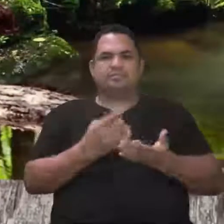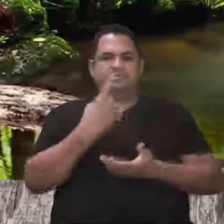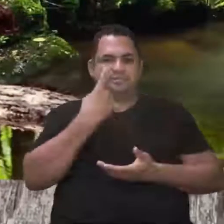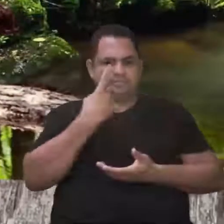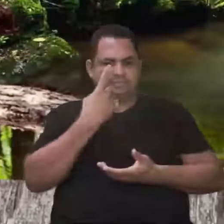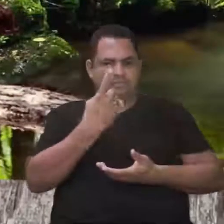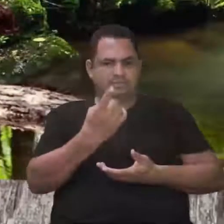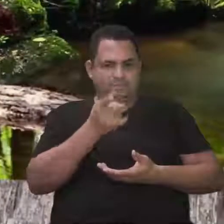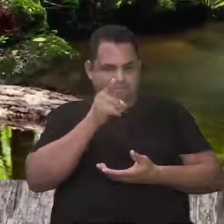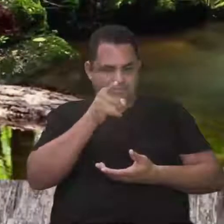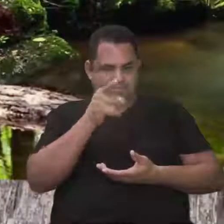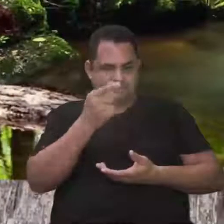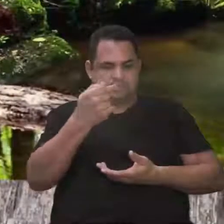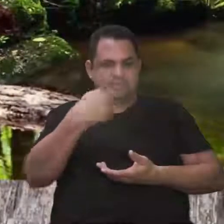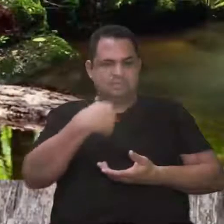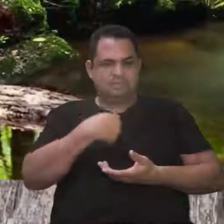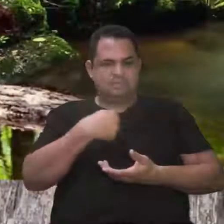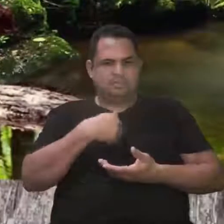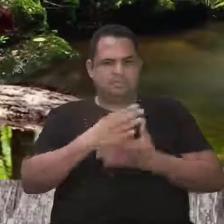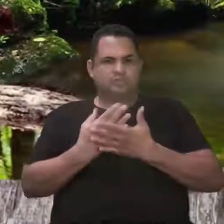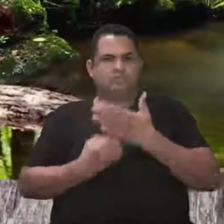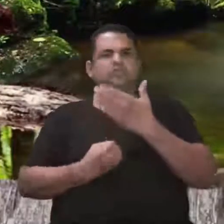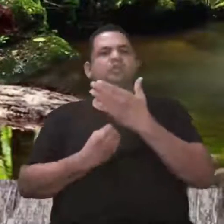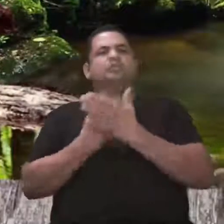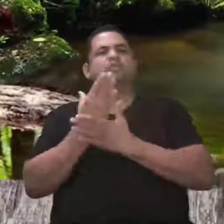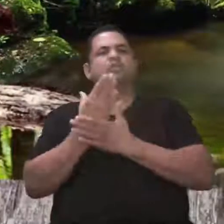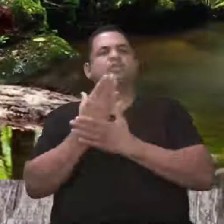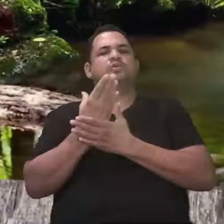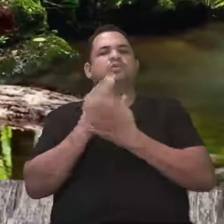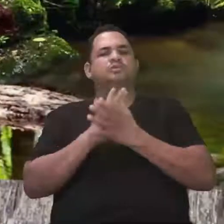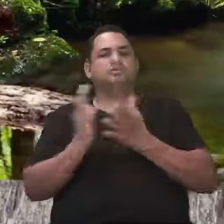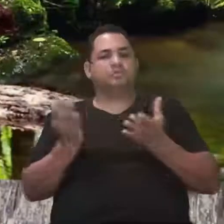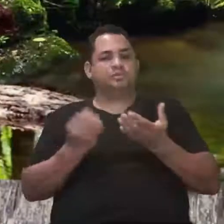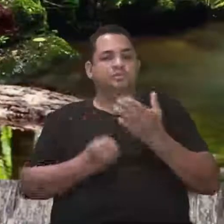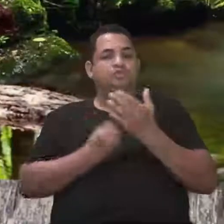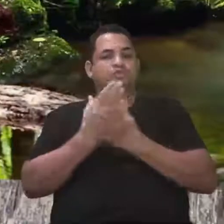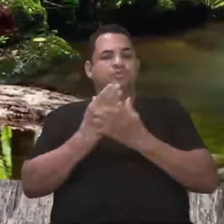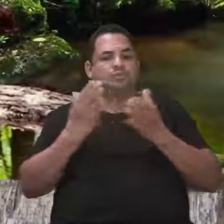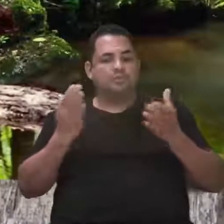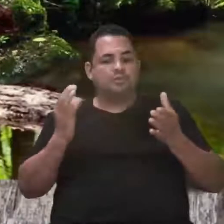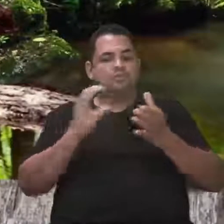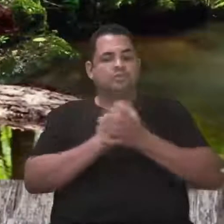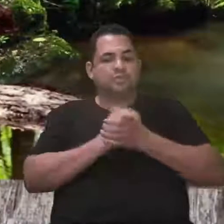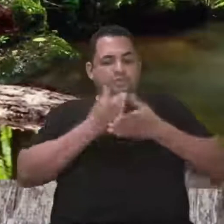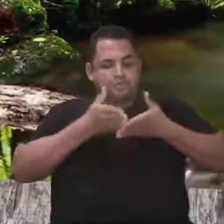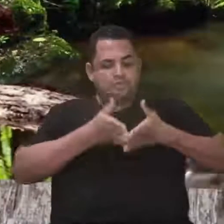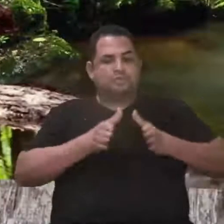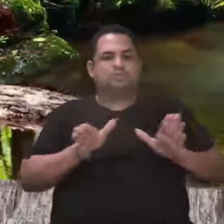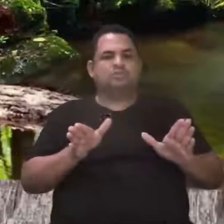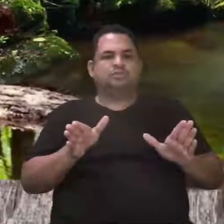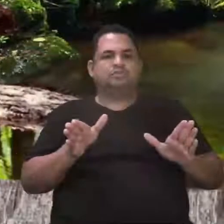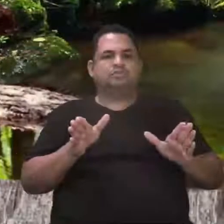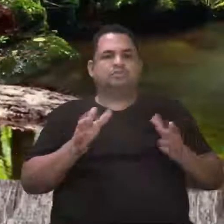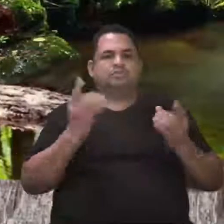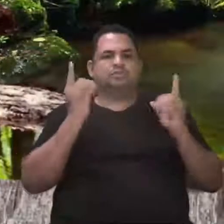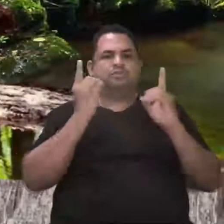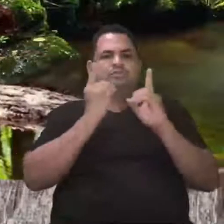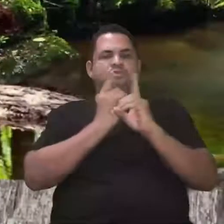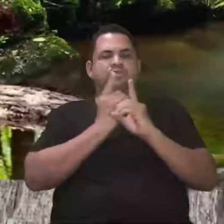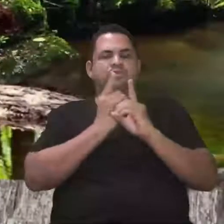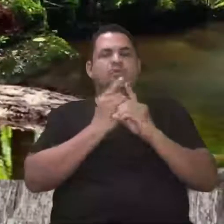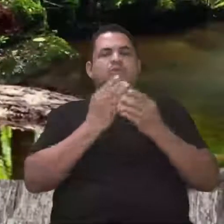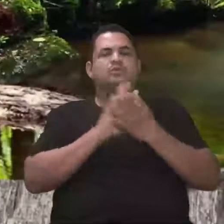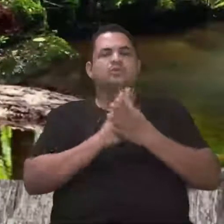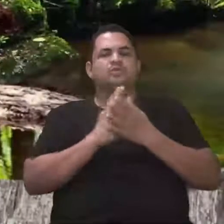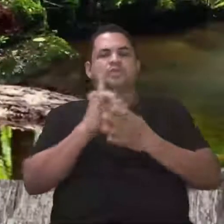Você e eu somos frutos de um casamento, um encontro de